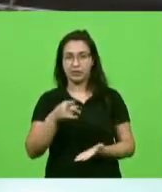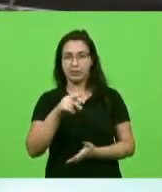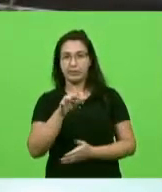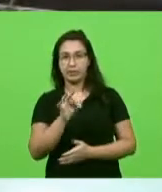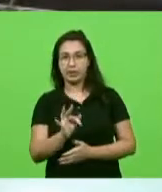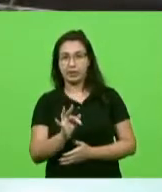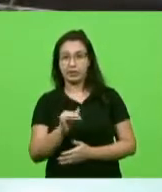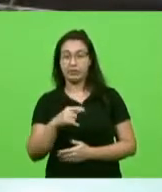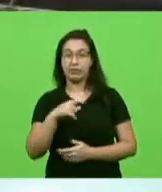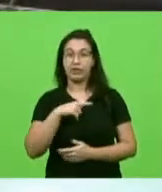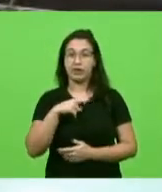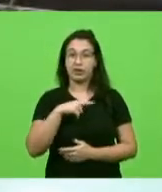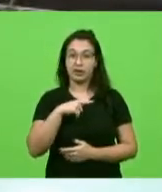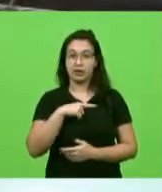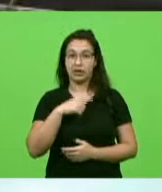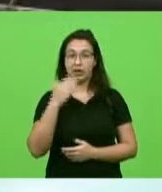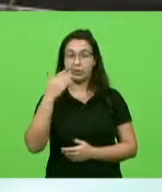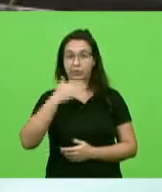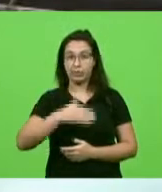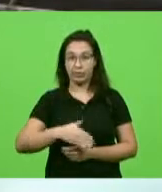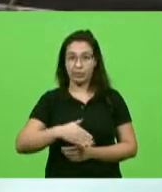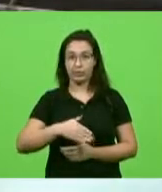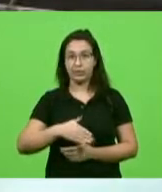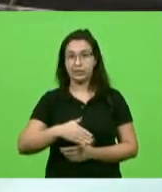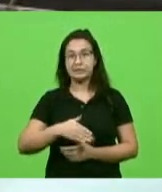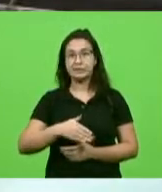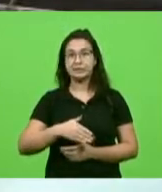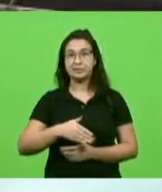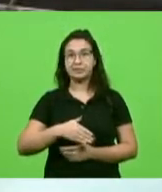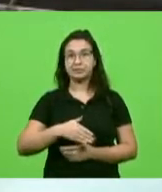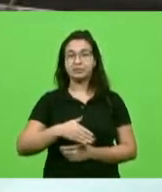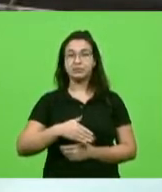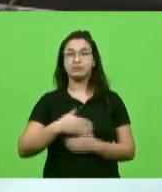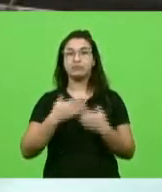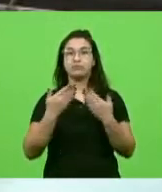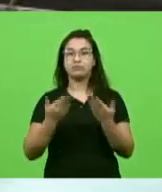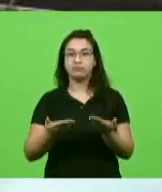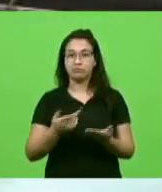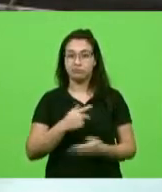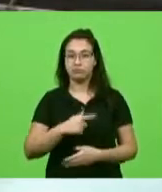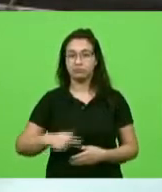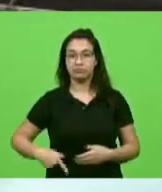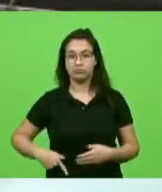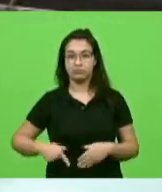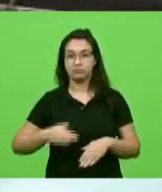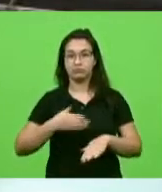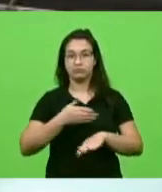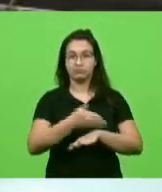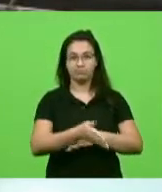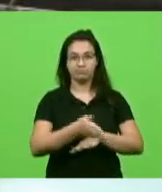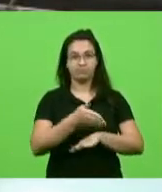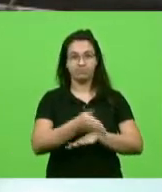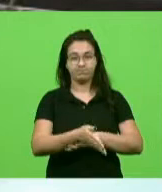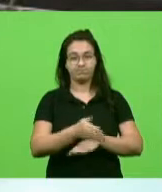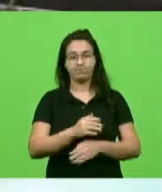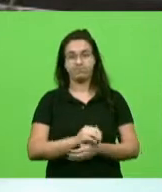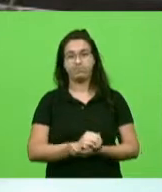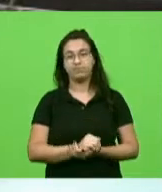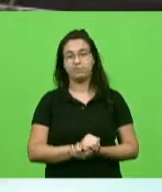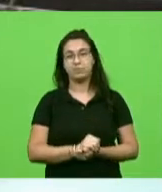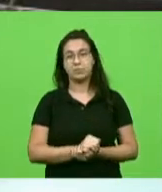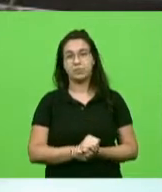a existência de indícios do envolvimento do governador, sem